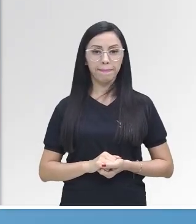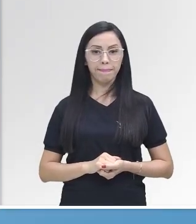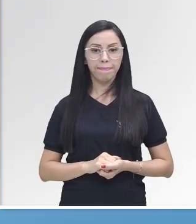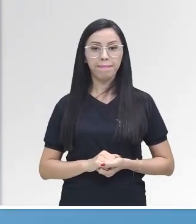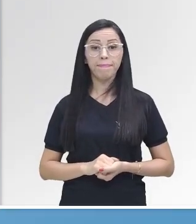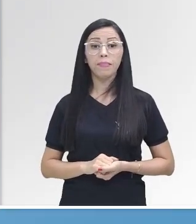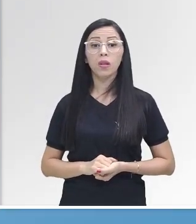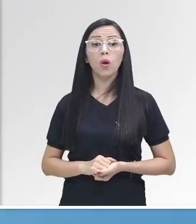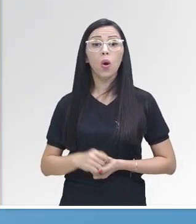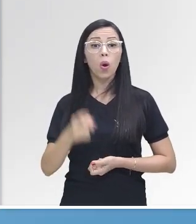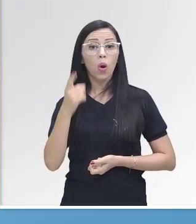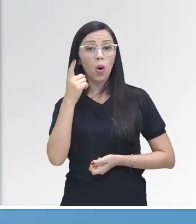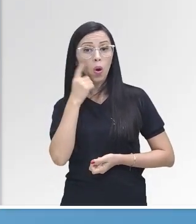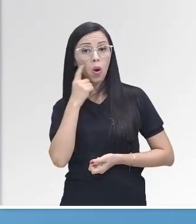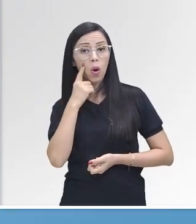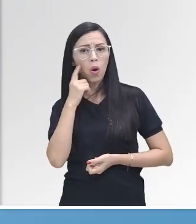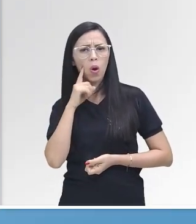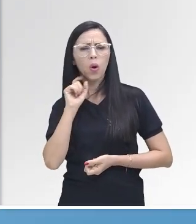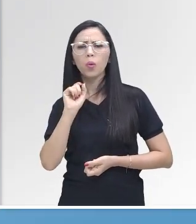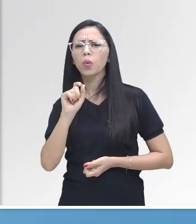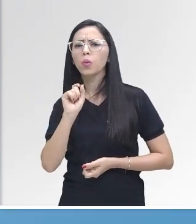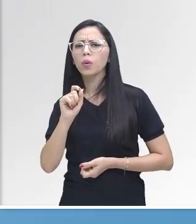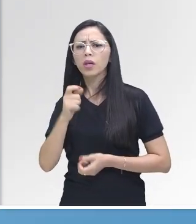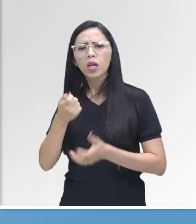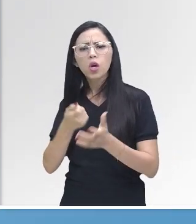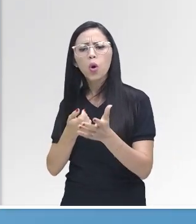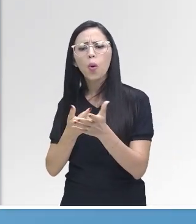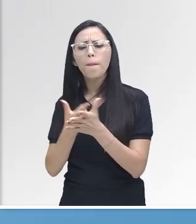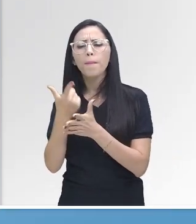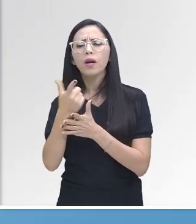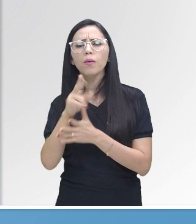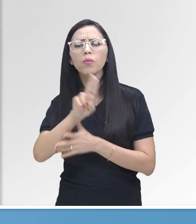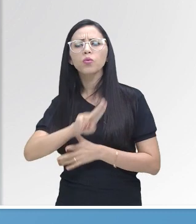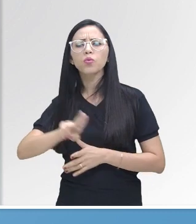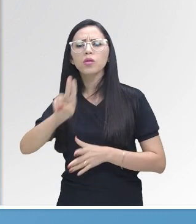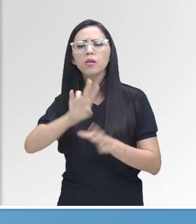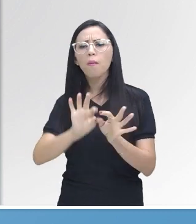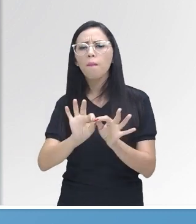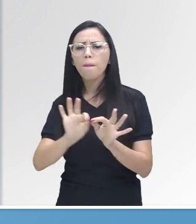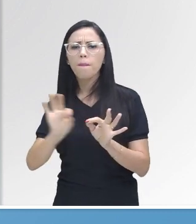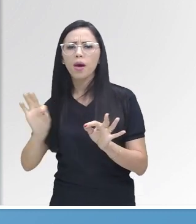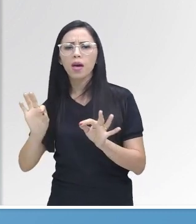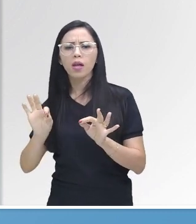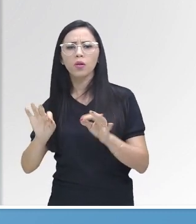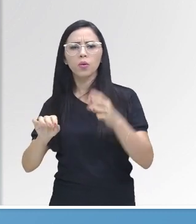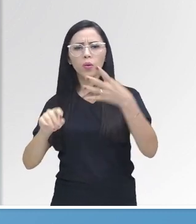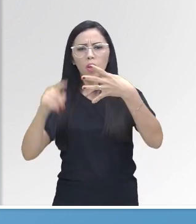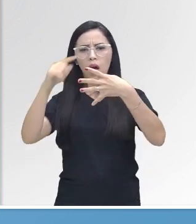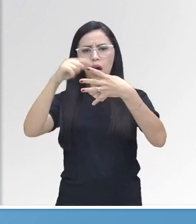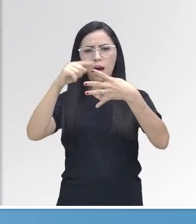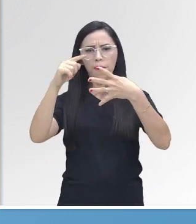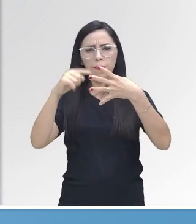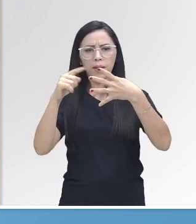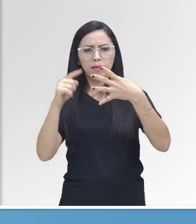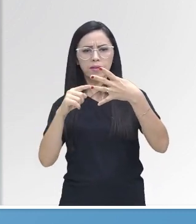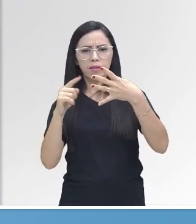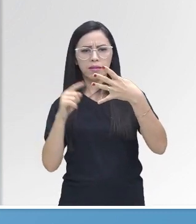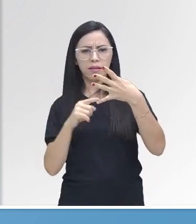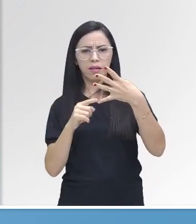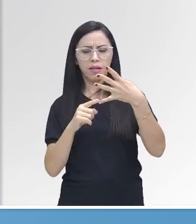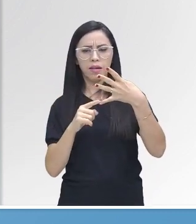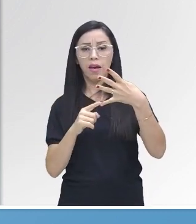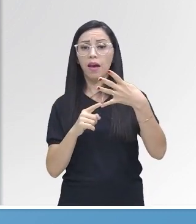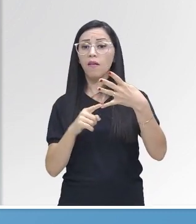Compramos aos metros? Vamos ver aqui, você tem a opção A, B, C, D e E. E você